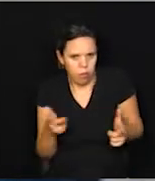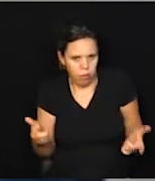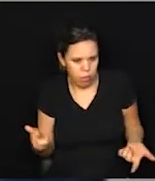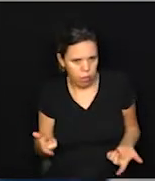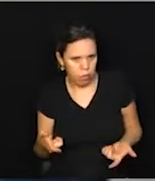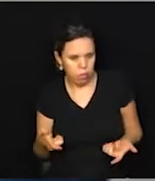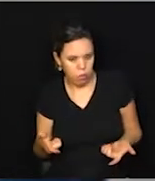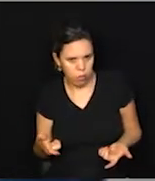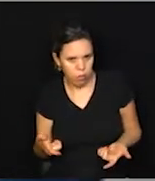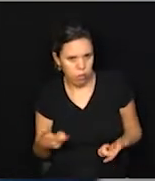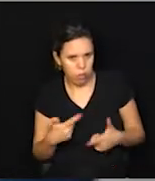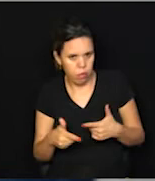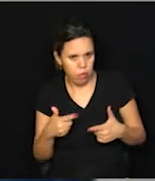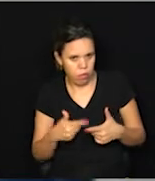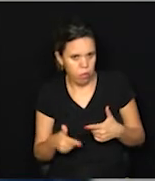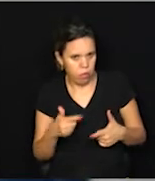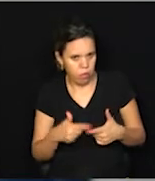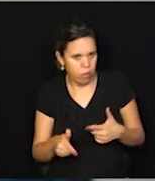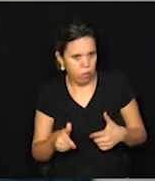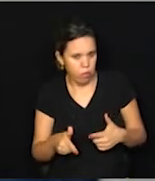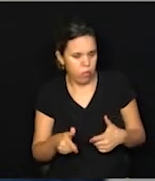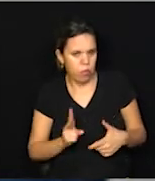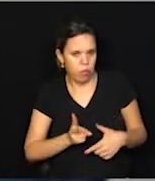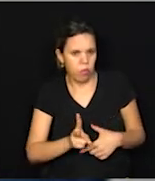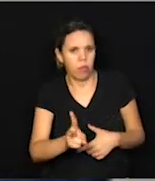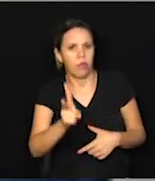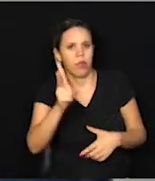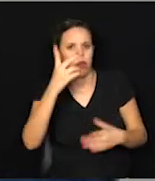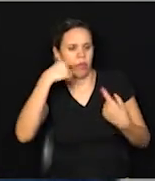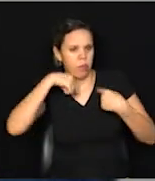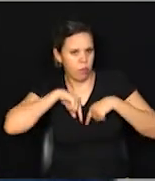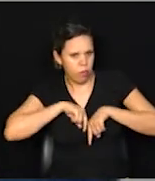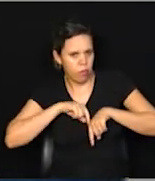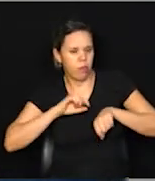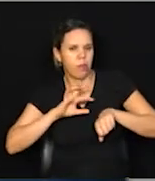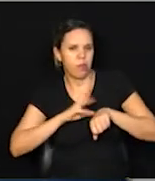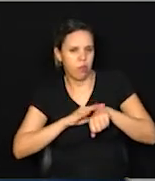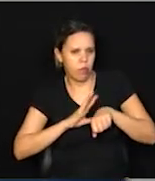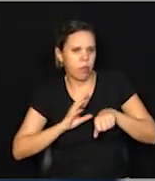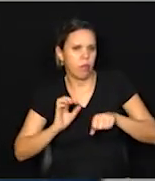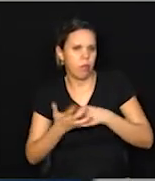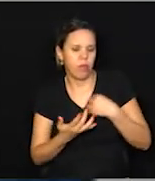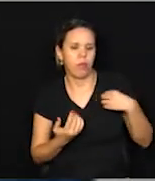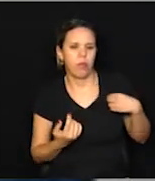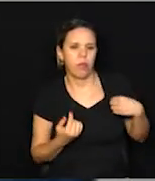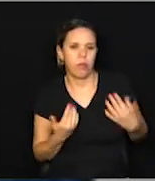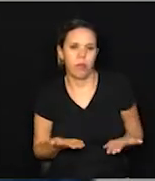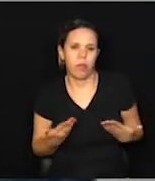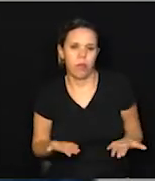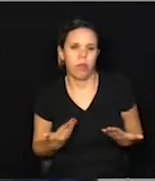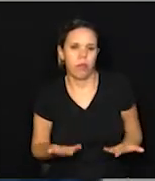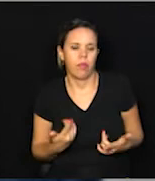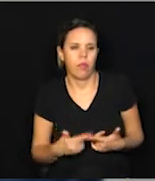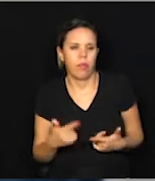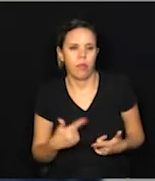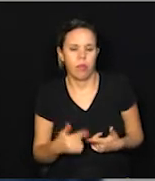de sequelas da Covid. Mesmo os casos mais leves, nós não sabemos se vão deixar alguma sequela importante mais no